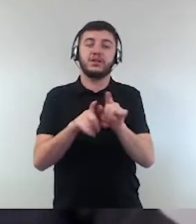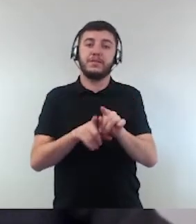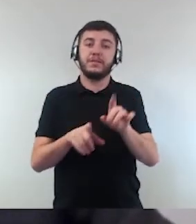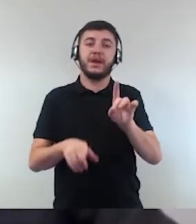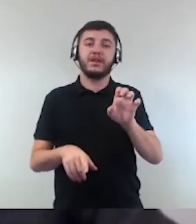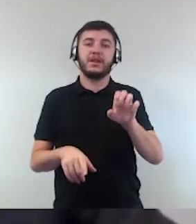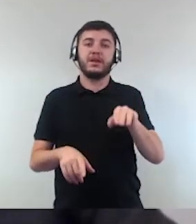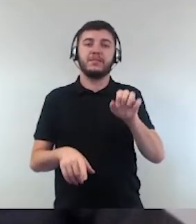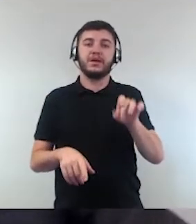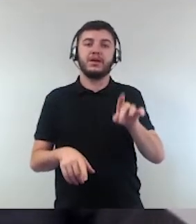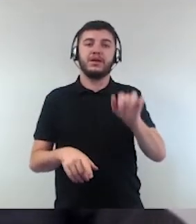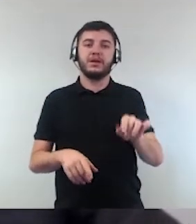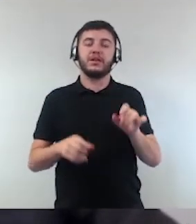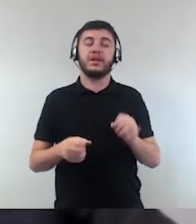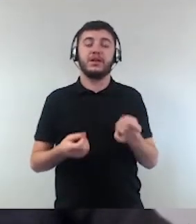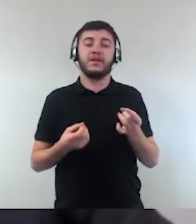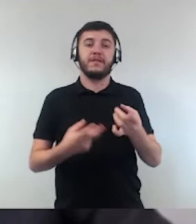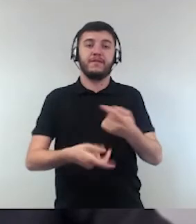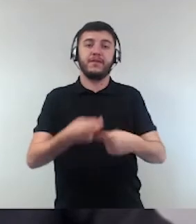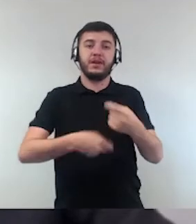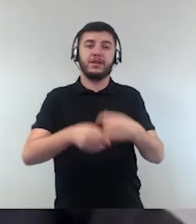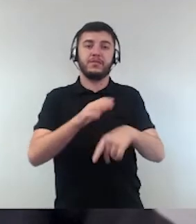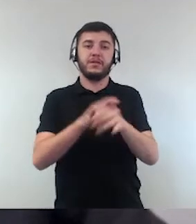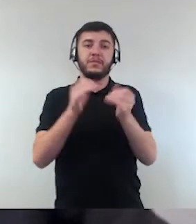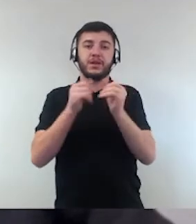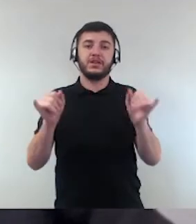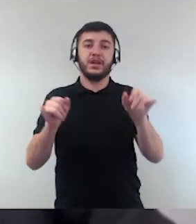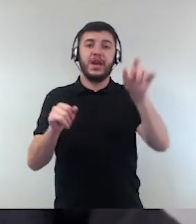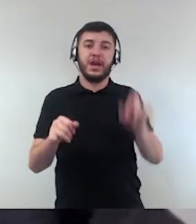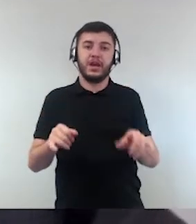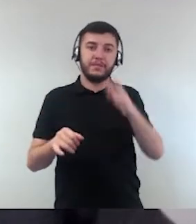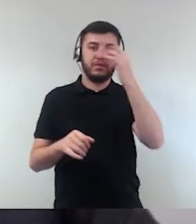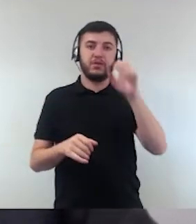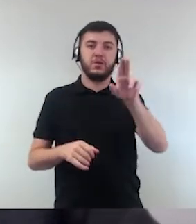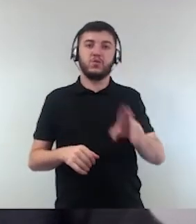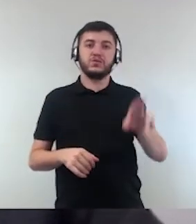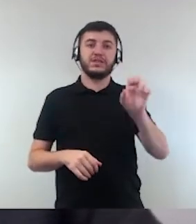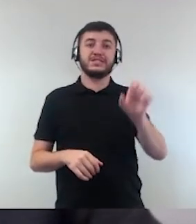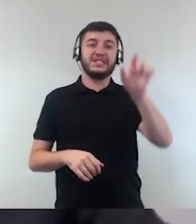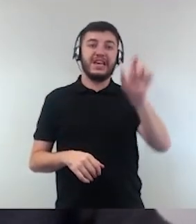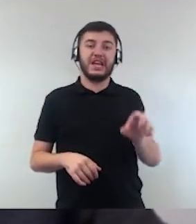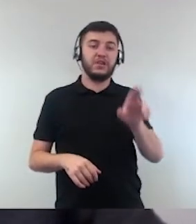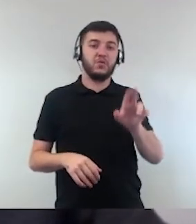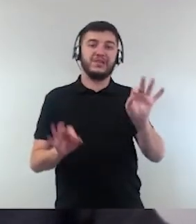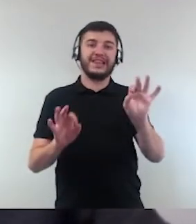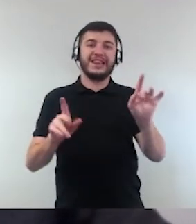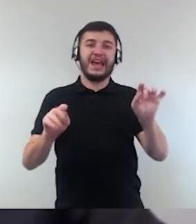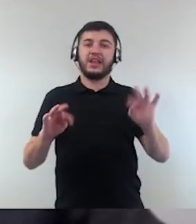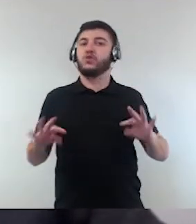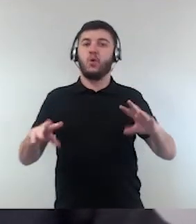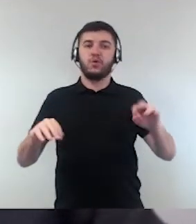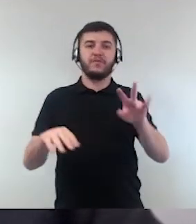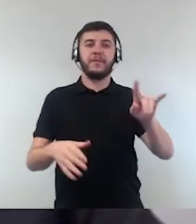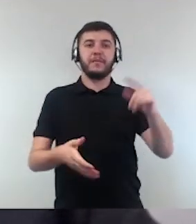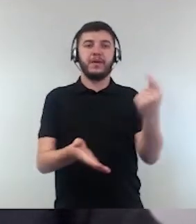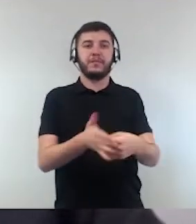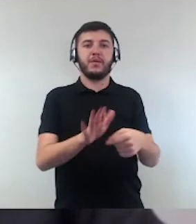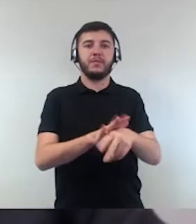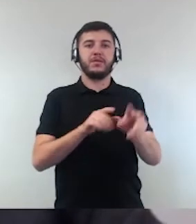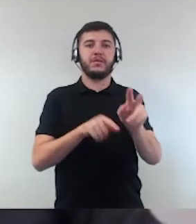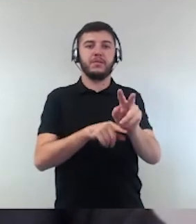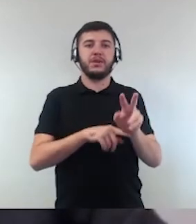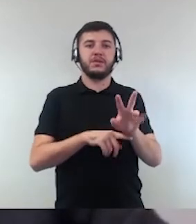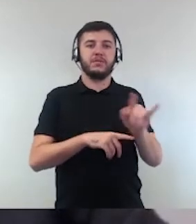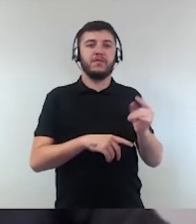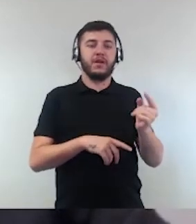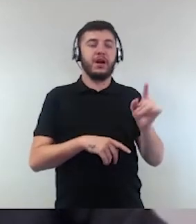paga é o consumidor, é lógico, ele que demandou por aquela energia. Se ele não está consumindo, todos vão acabar pagando. E é o que está acontecendo, esses empréstimos vão acabar sendo